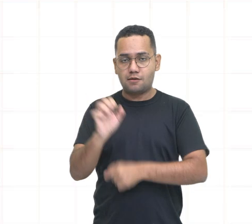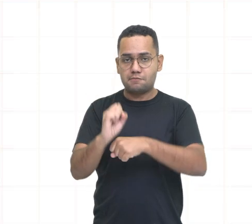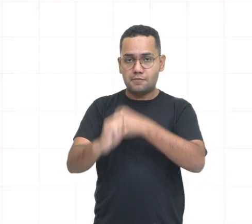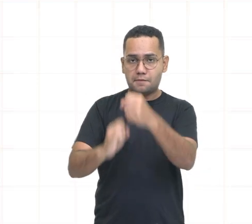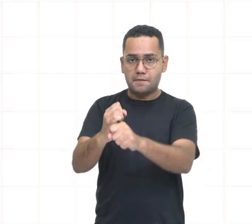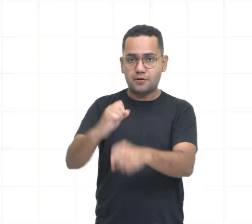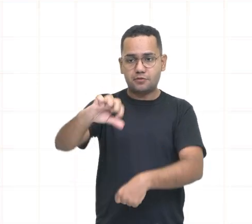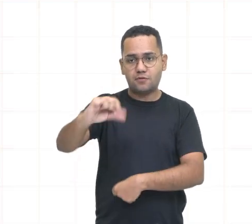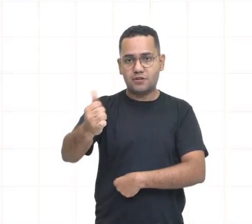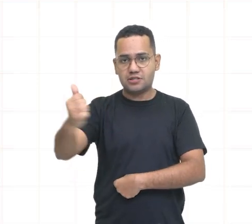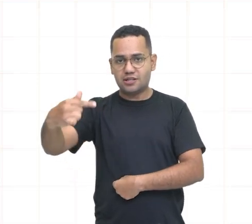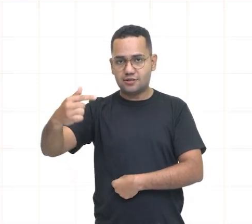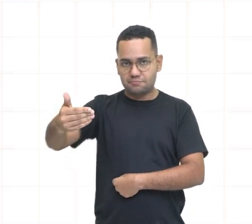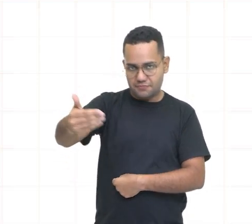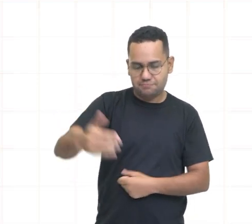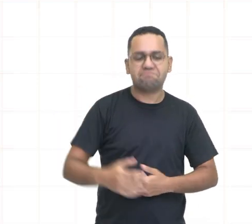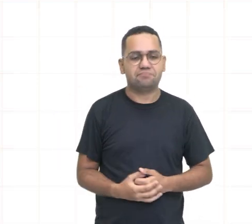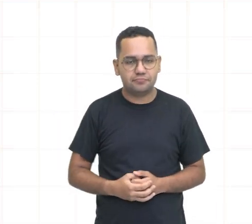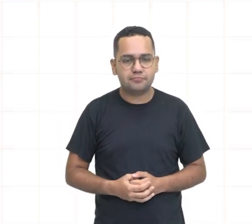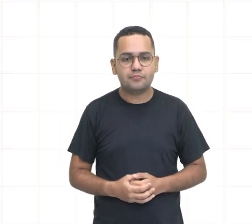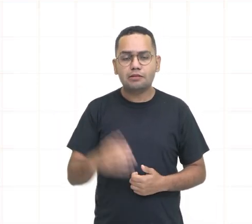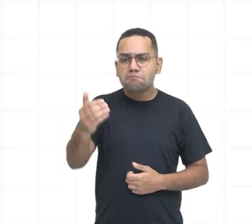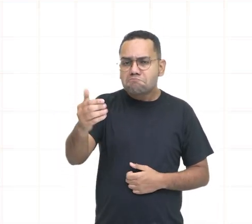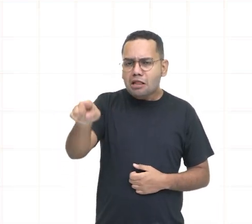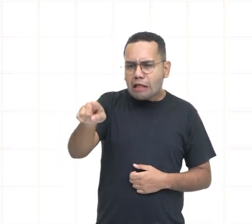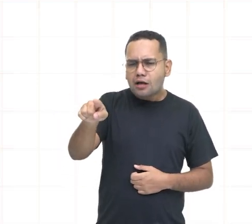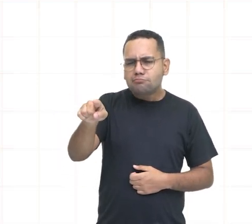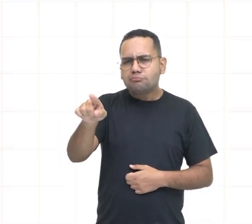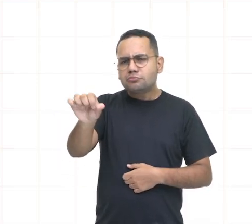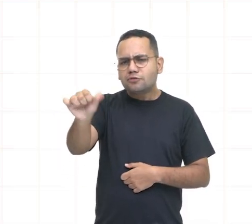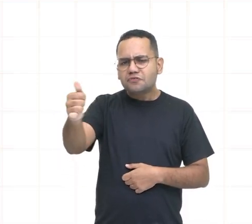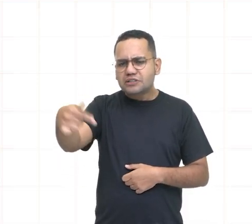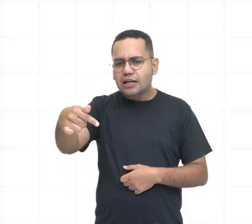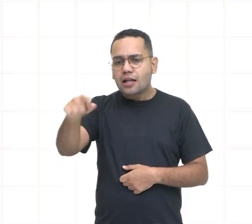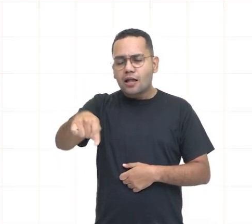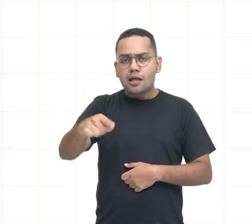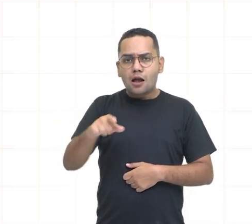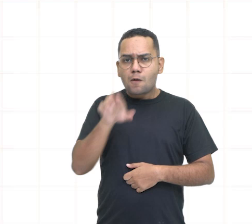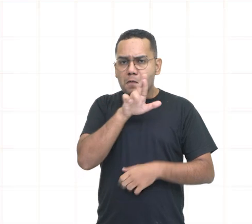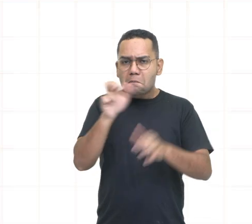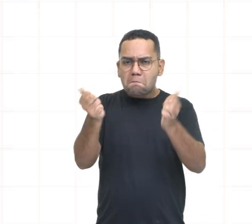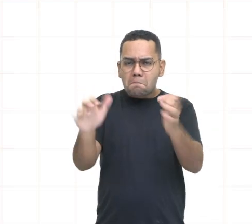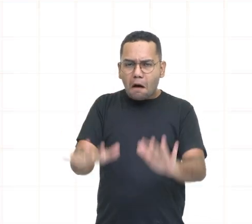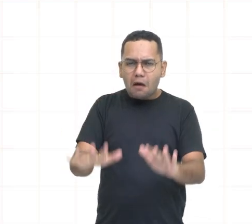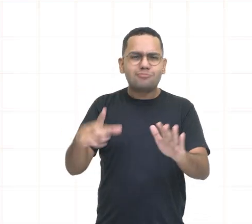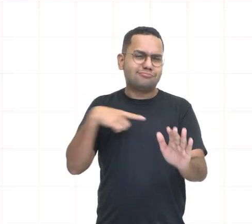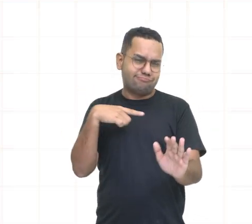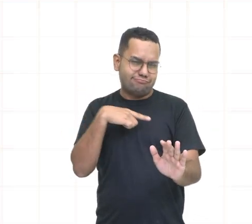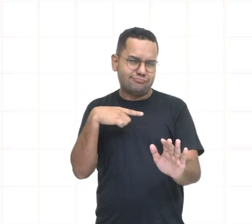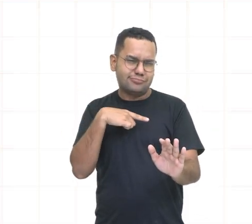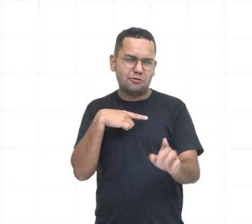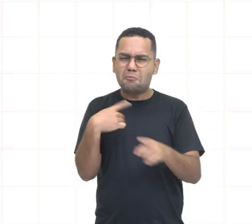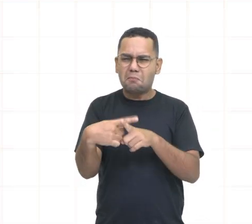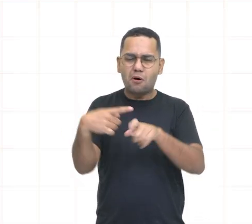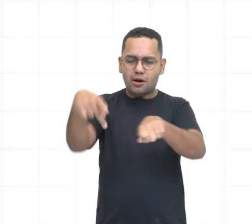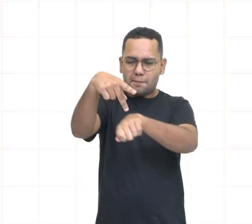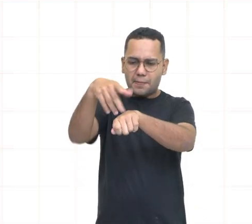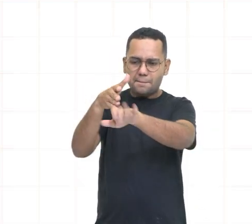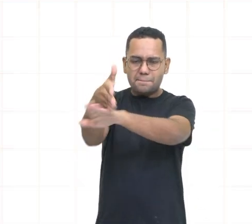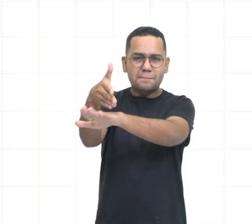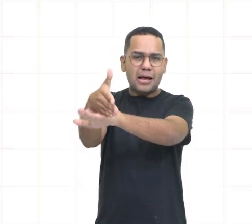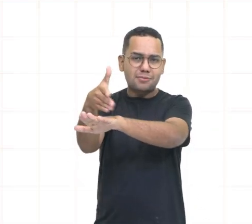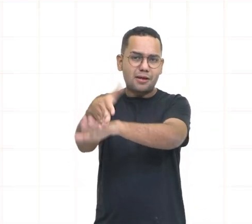1917. Em 17, a situação da Rússia continuava precária, devido à participação do país na Primeira Guerra